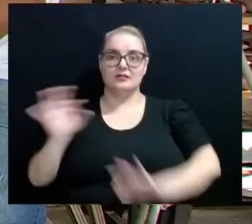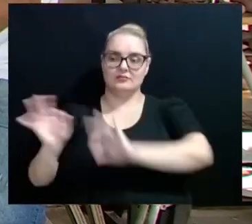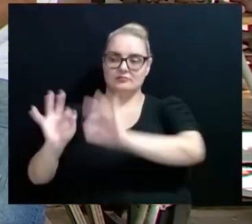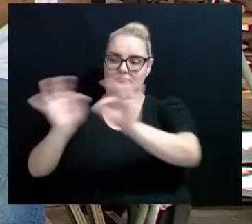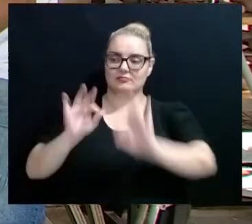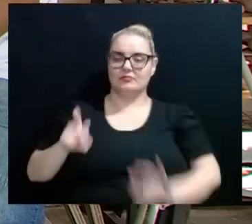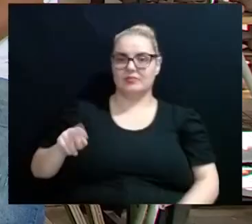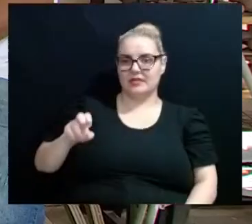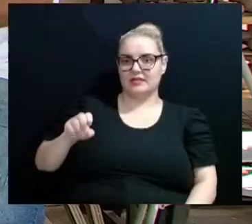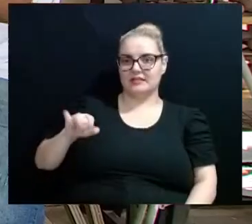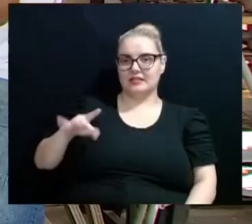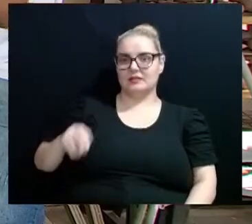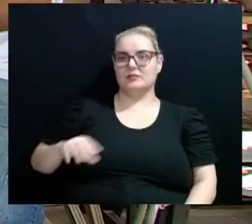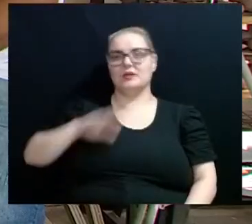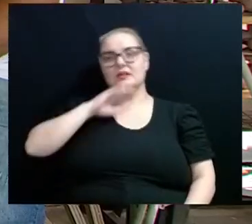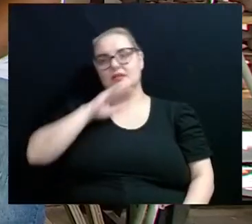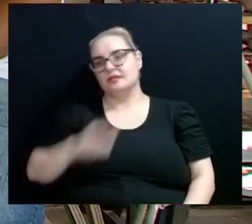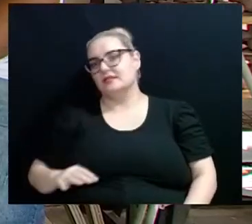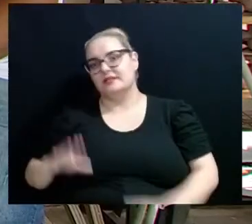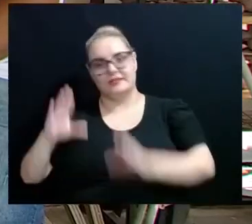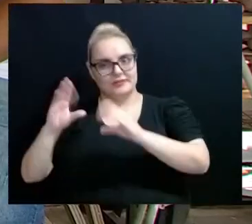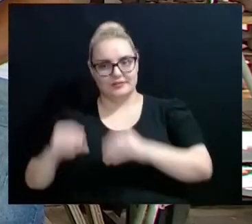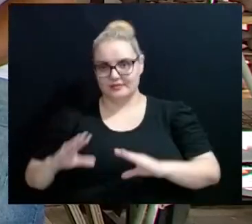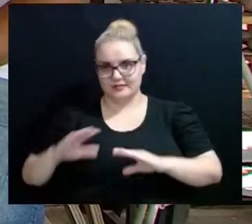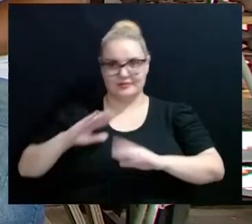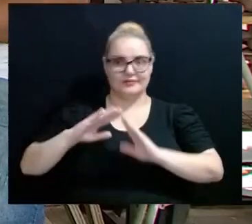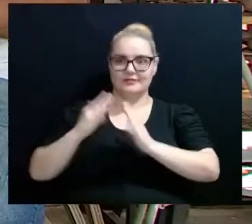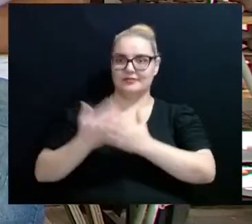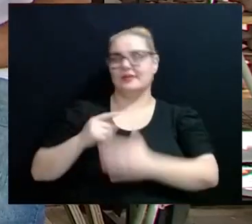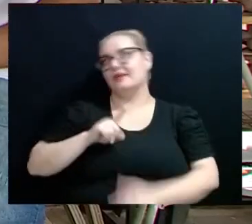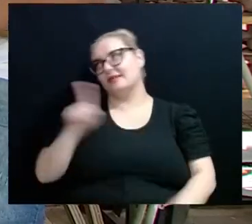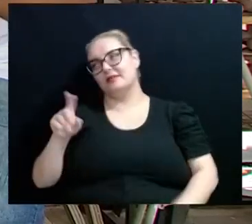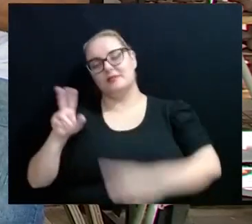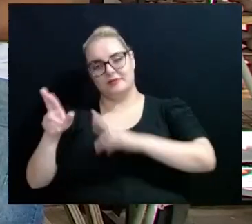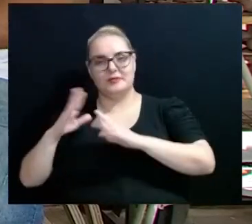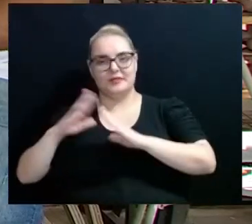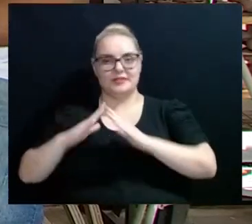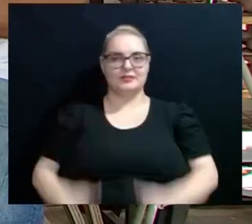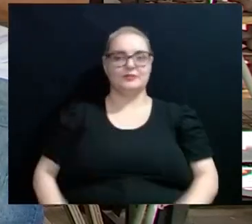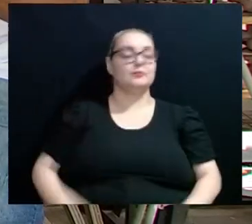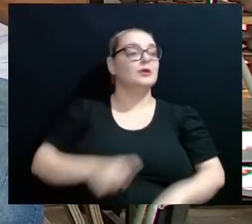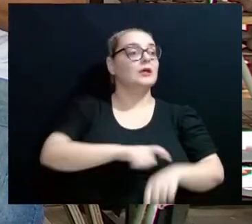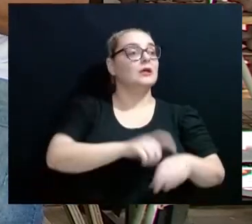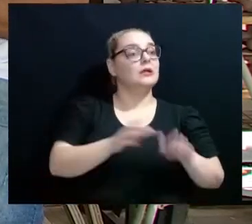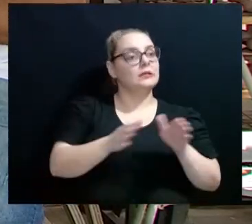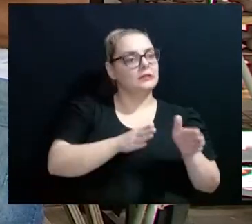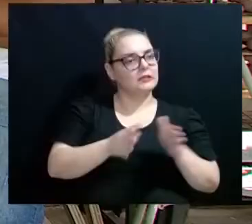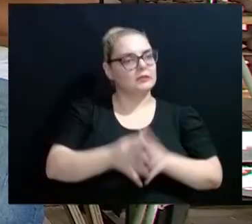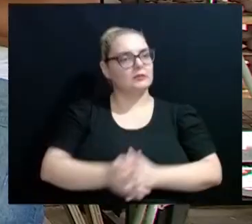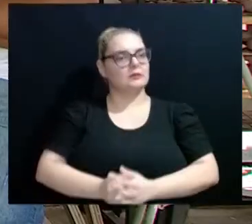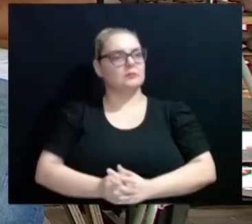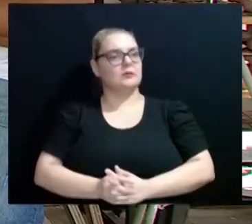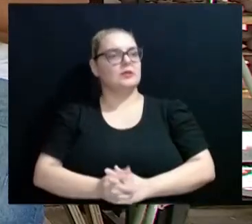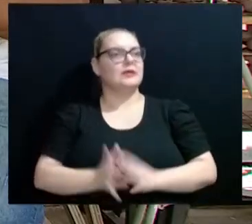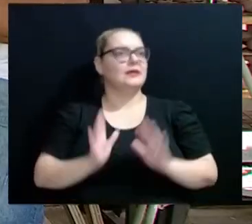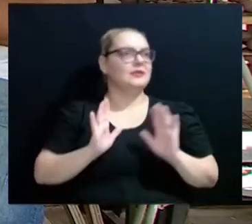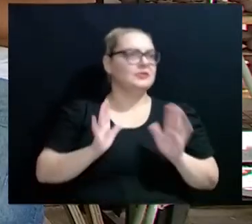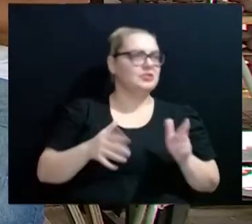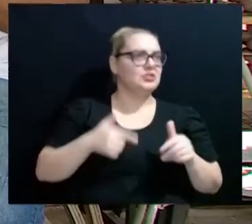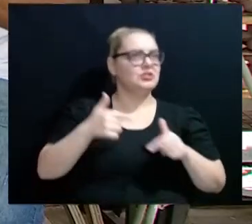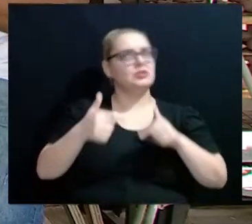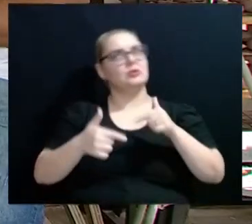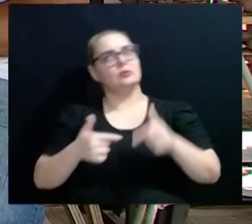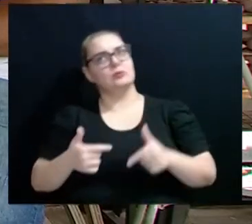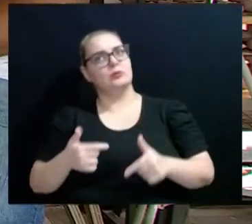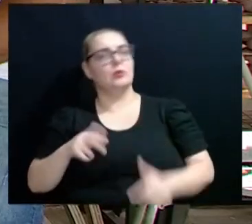menos? 16, 15 para 16 anos. Tá. Então, assim, estudava de manhã, à tarde montava o presépio e aí ficava tarde e noite na escola e